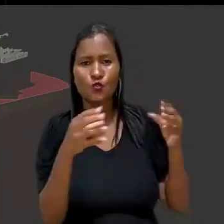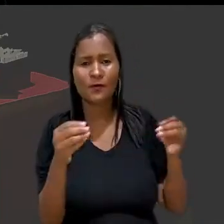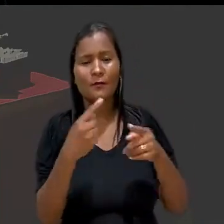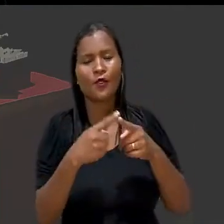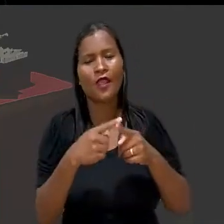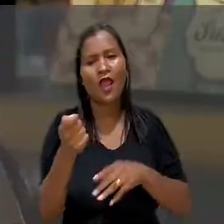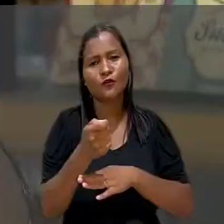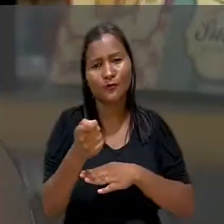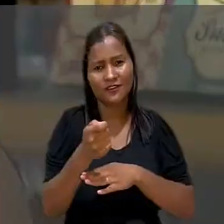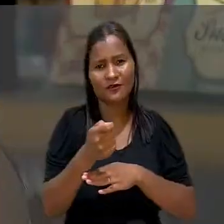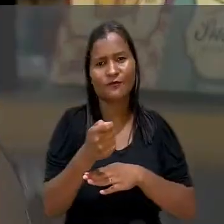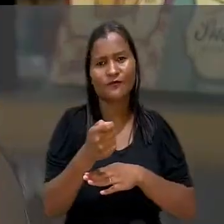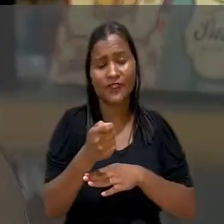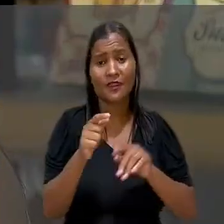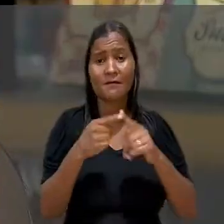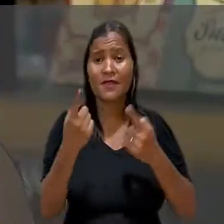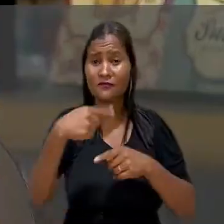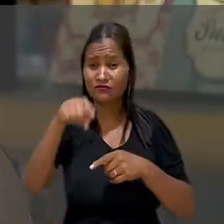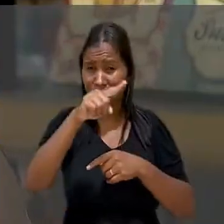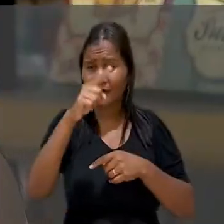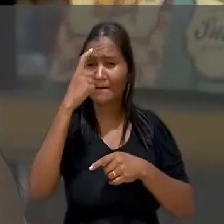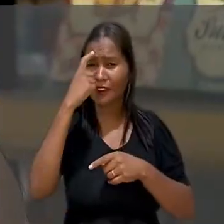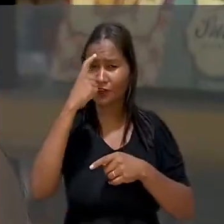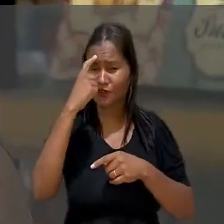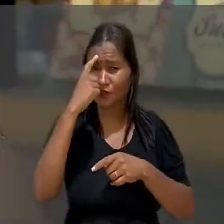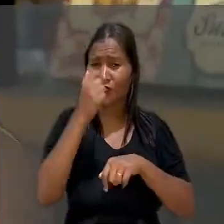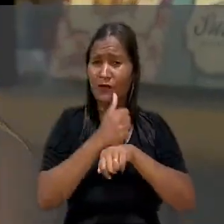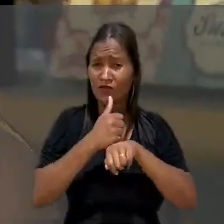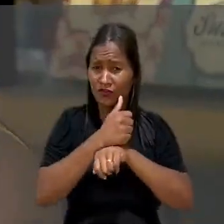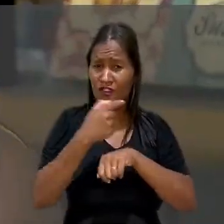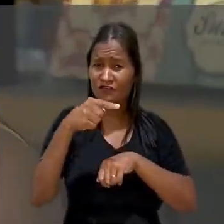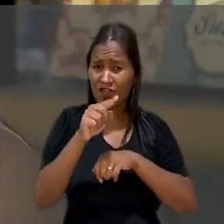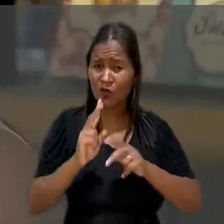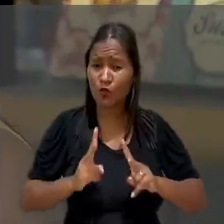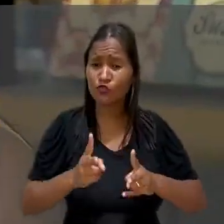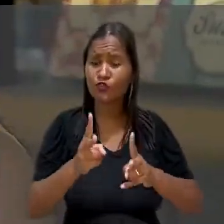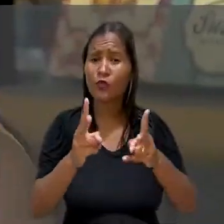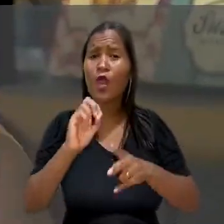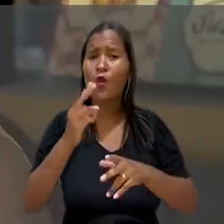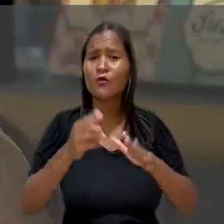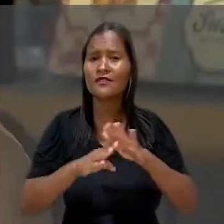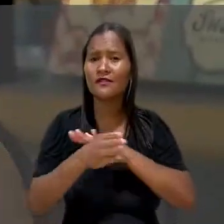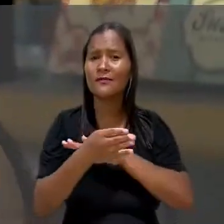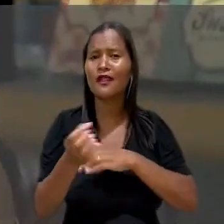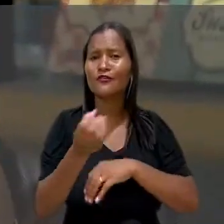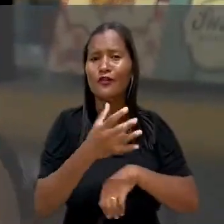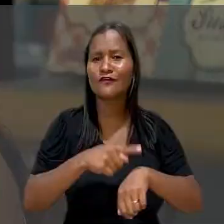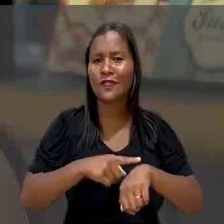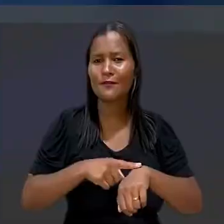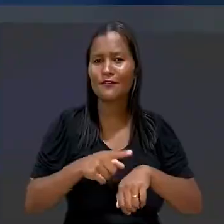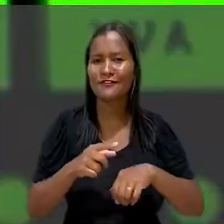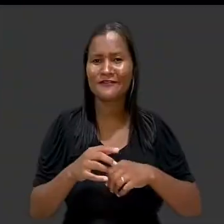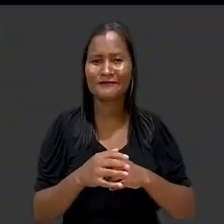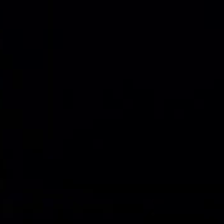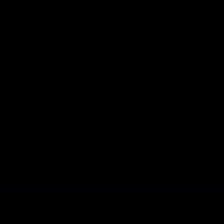devido à automação. Mas você já parou para pensar também nas que vão resistir ou se adaptar aos novos